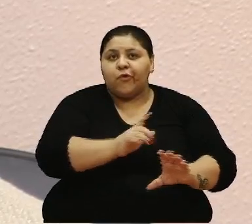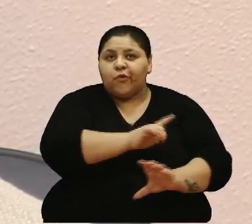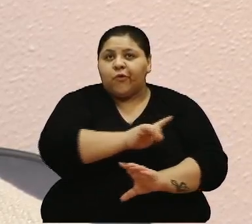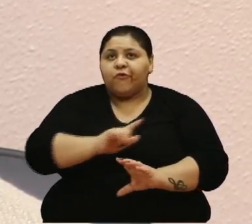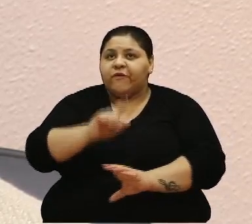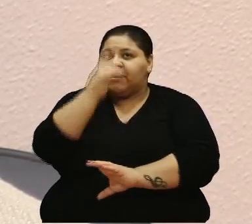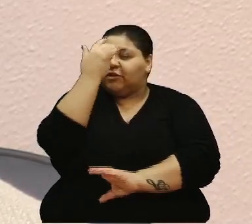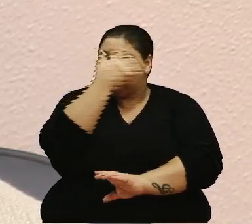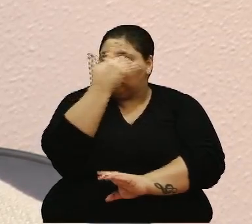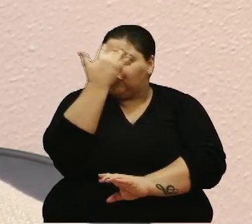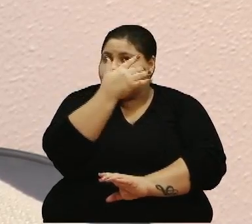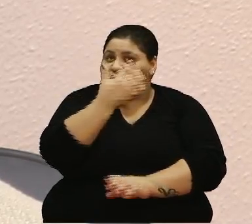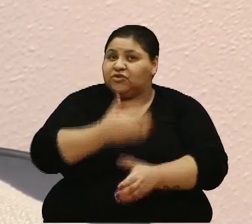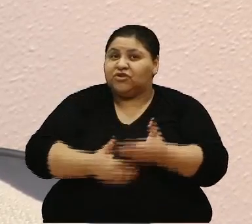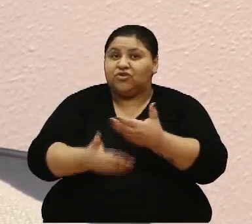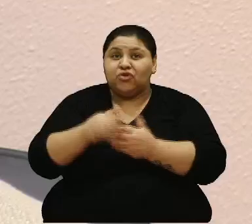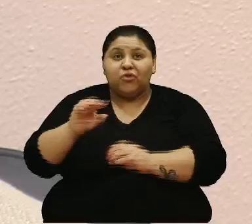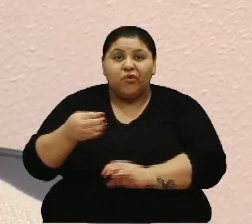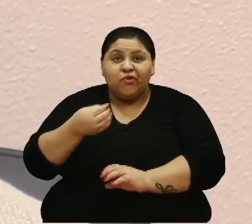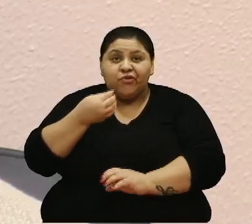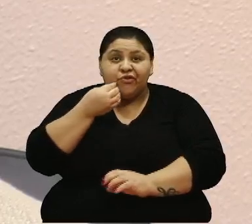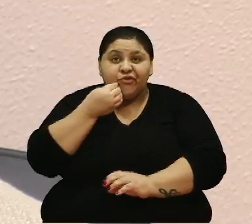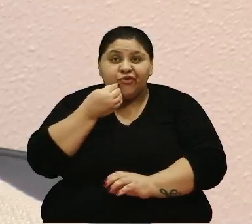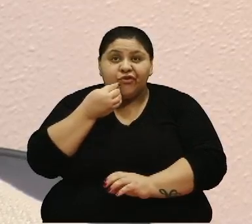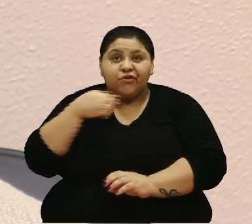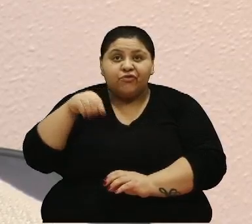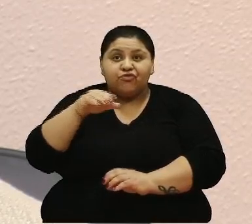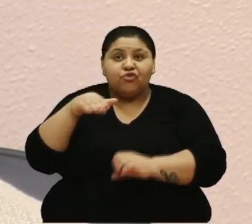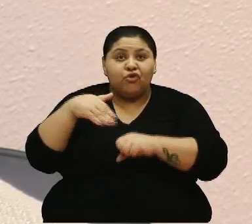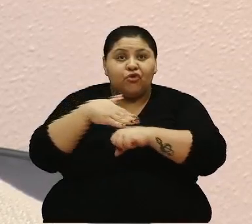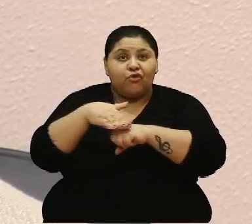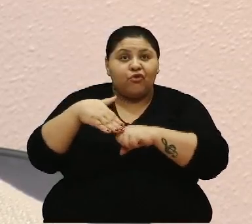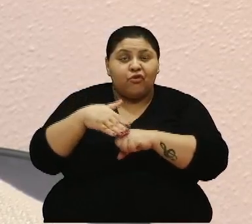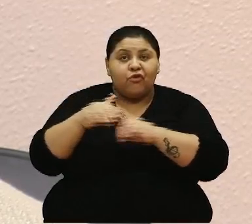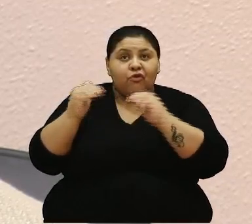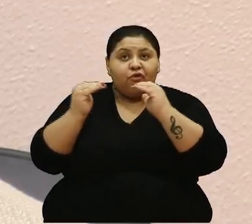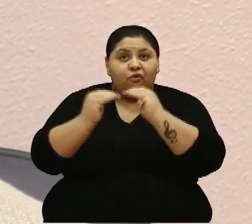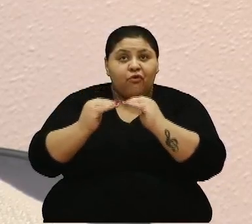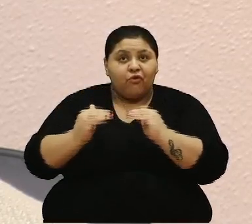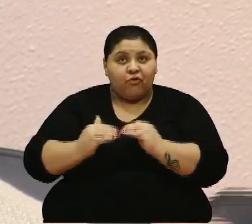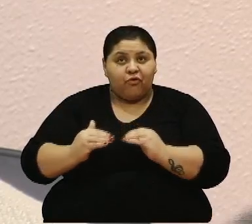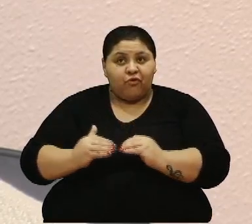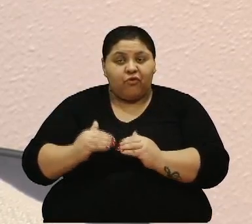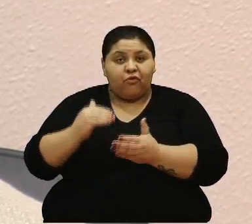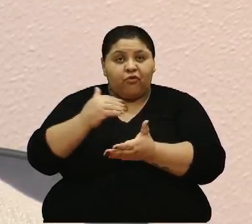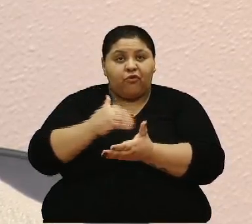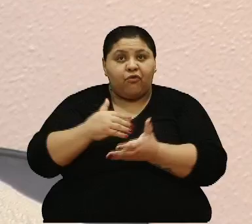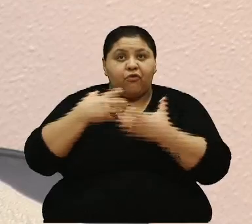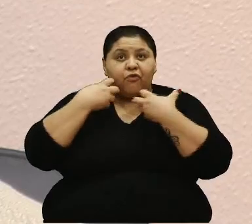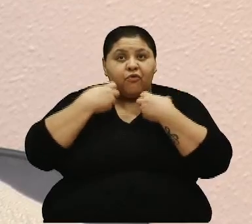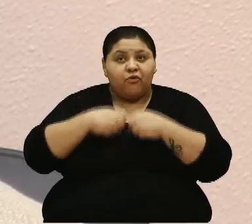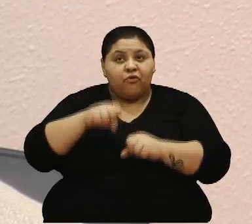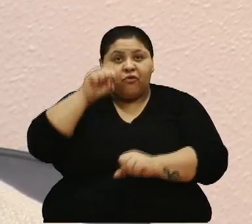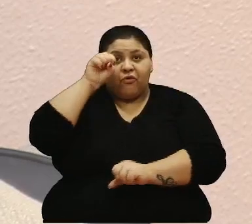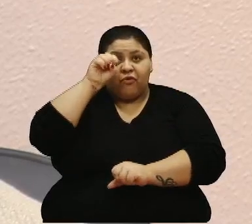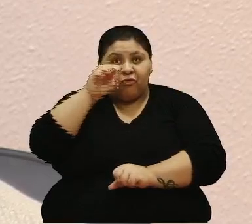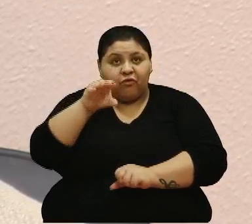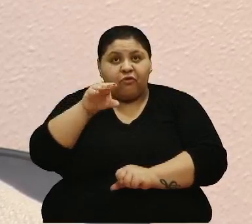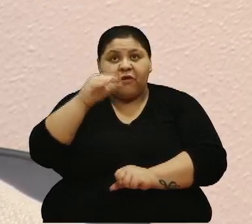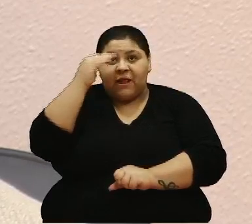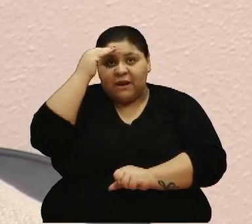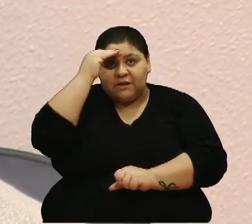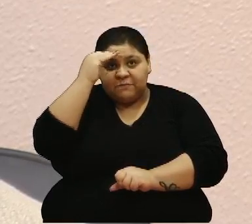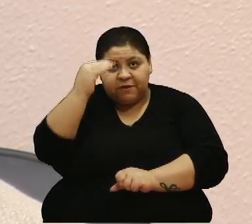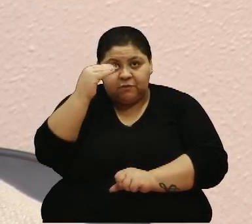Adiló e toda oportunidade que nós conversamos e combinamos algo com o secretário Elisandro Fiuza, ele cumpriu